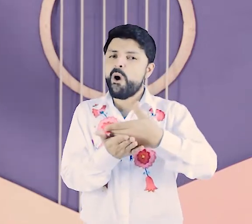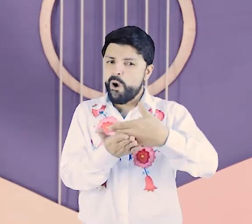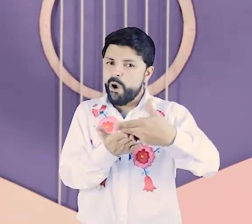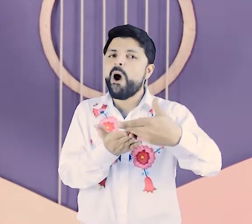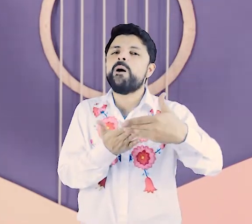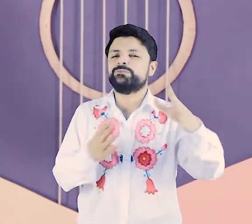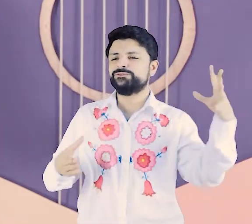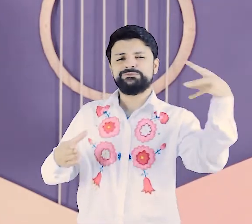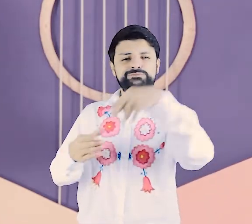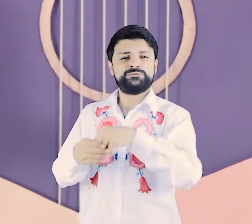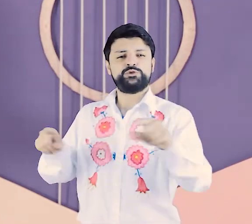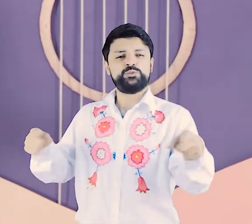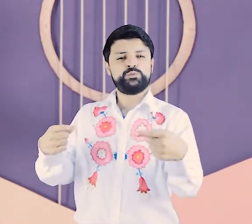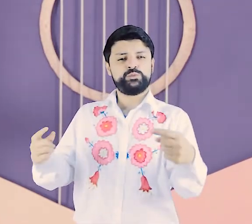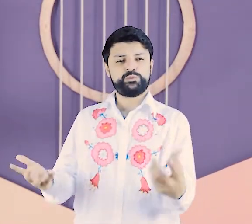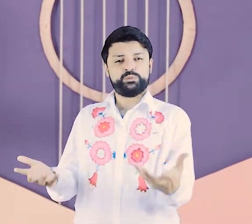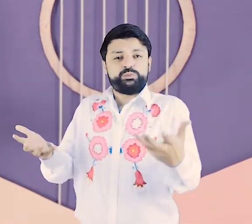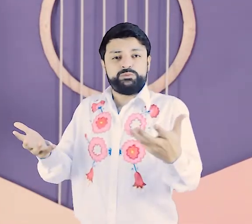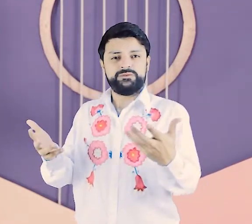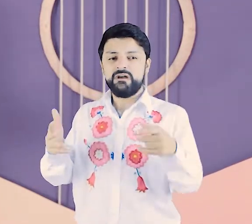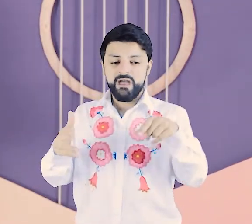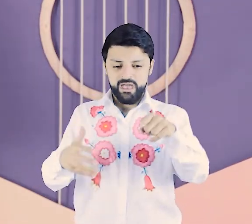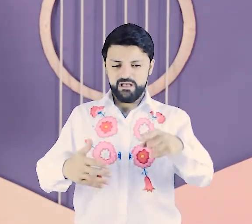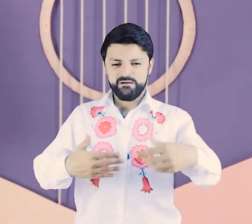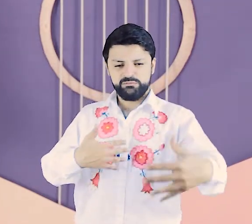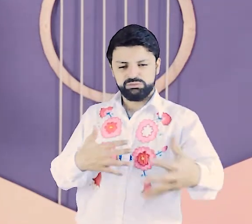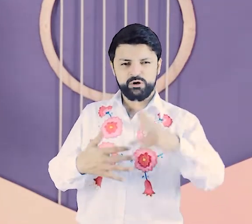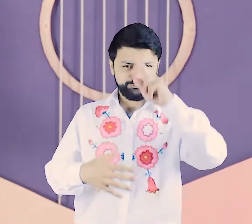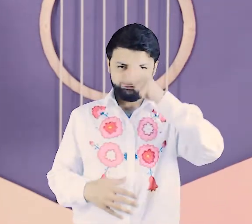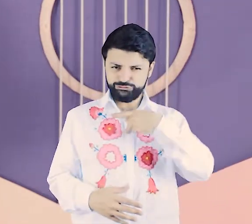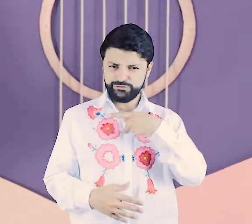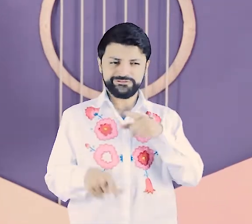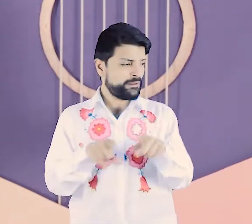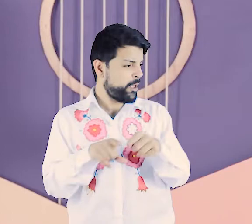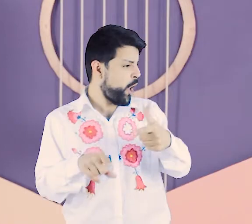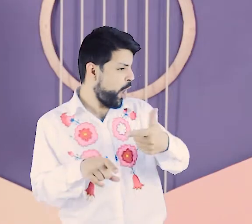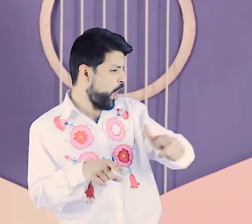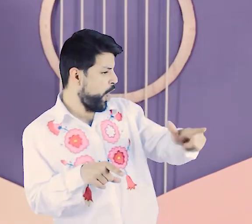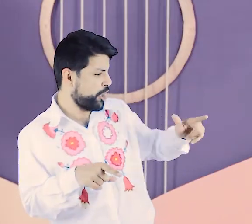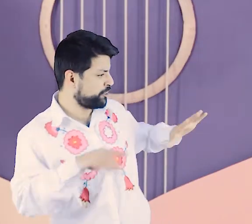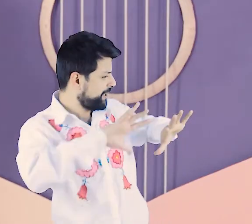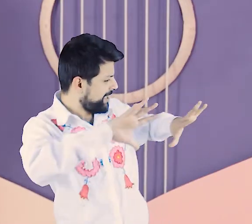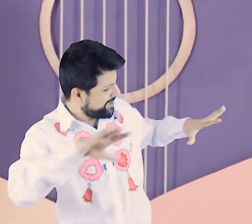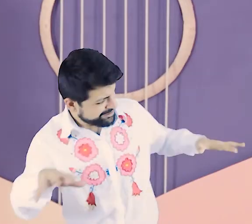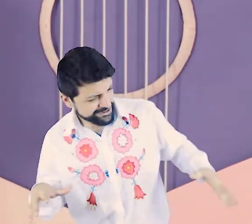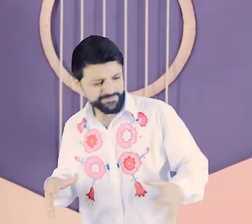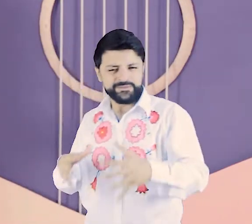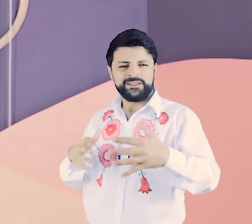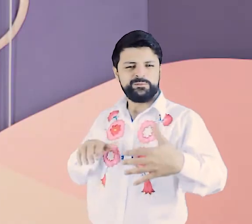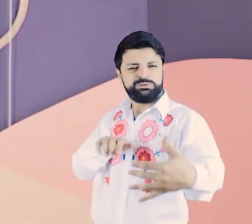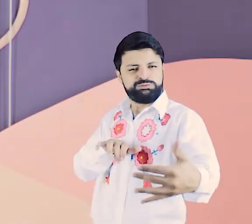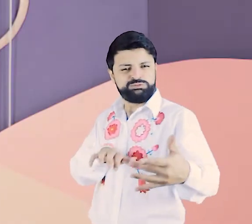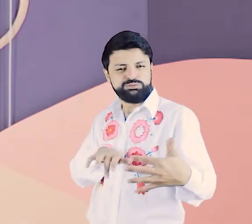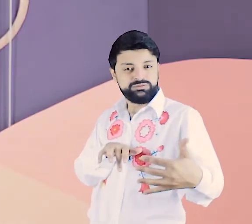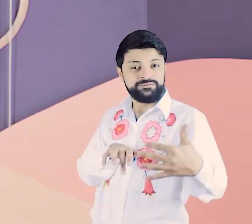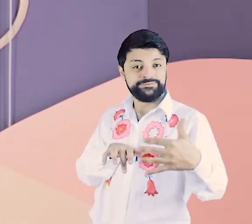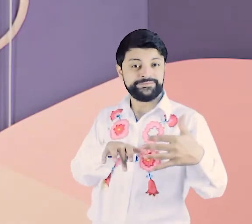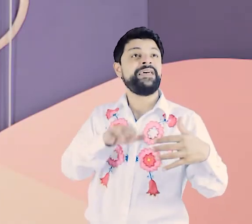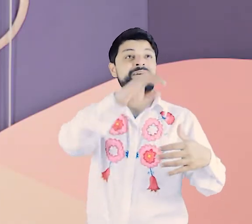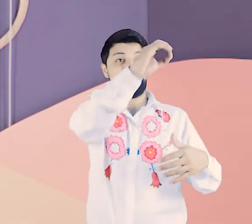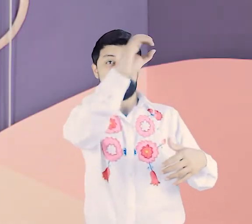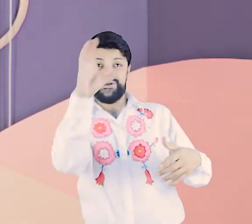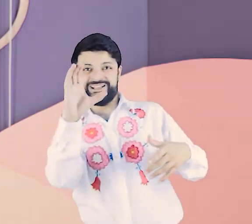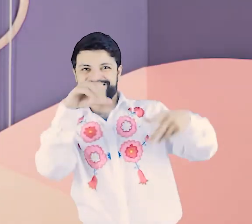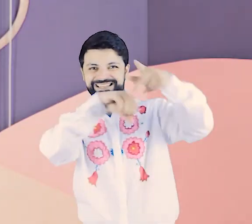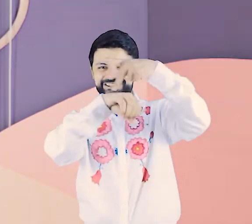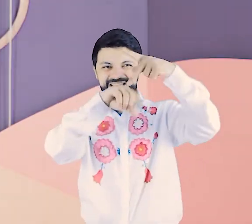sendo introduzido nos concertos, tanto como instrumento solista como acompanhando o conjunto de vozes. No Ocidente,